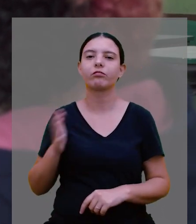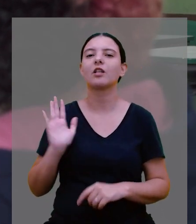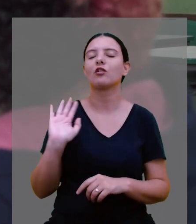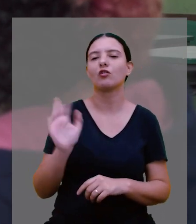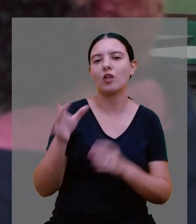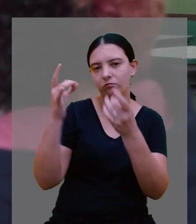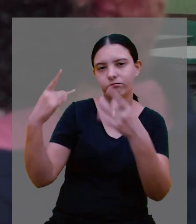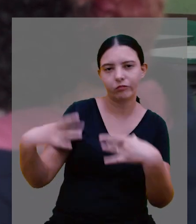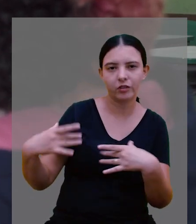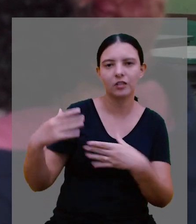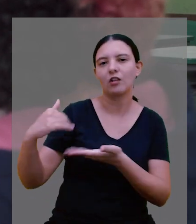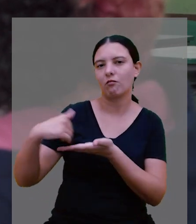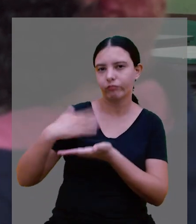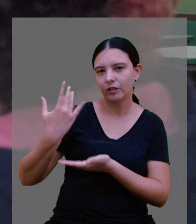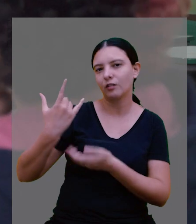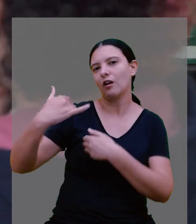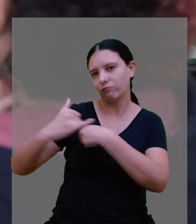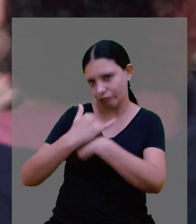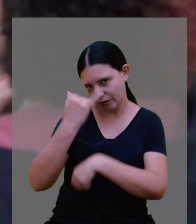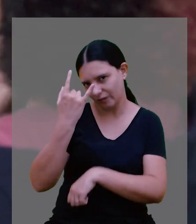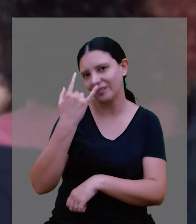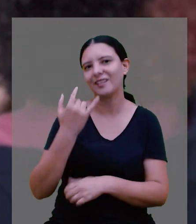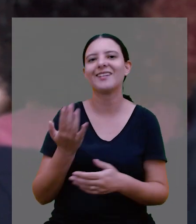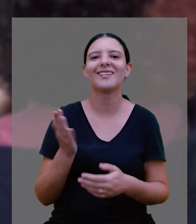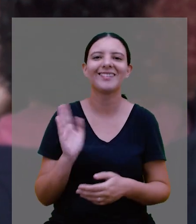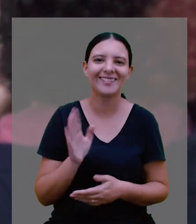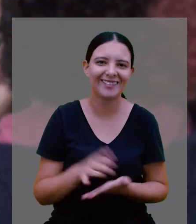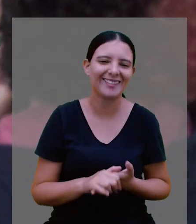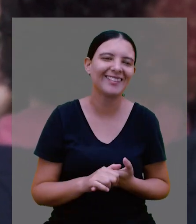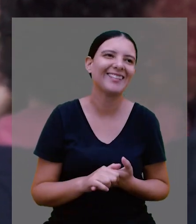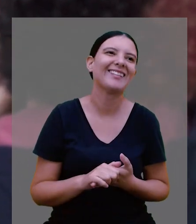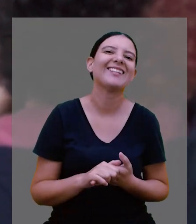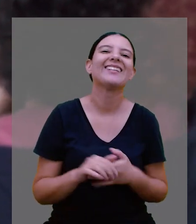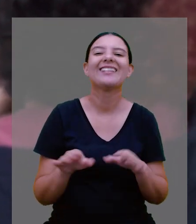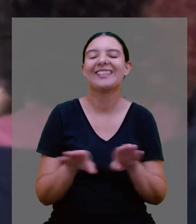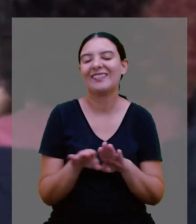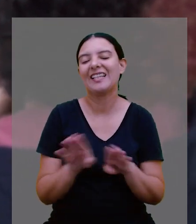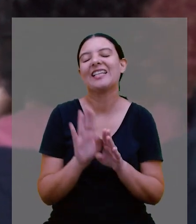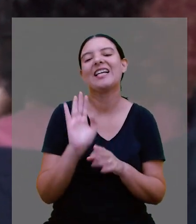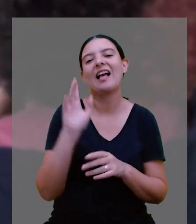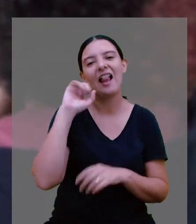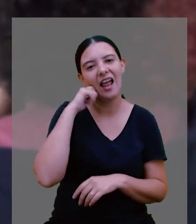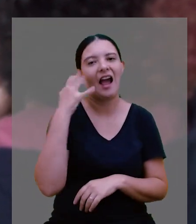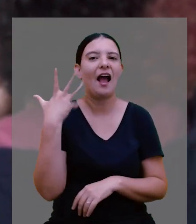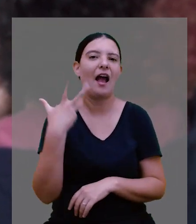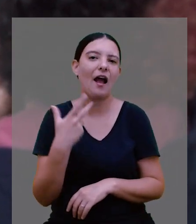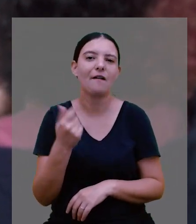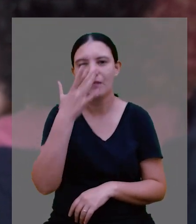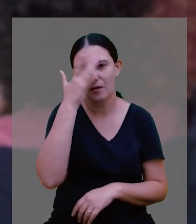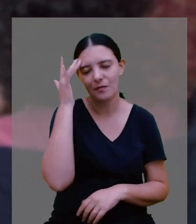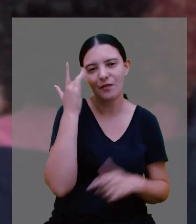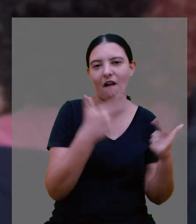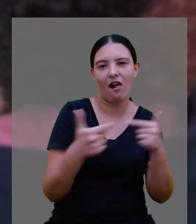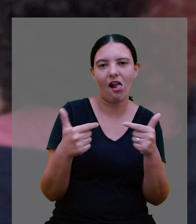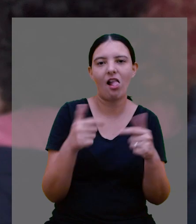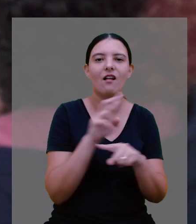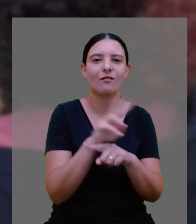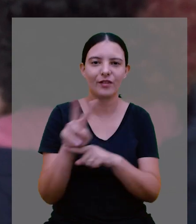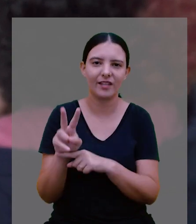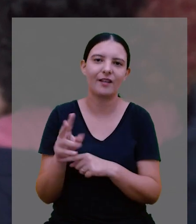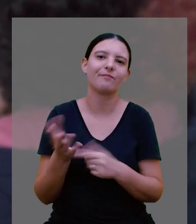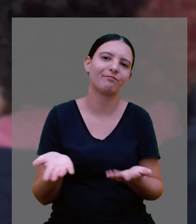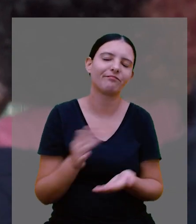já fui demitida, já fui chifrada. E já fui para a África cuidar das pessoas da guerra. Então eu tenho que dizer